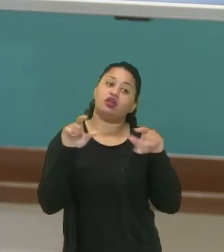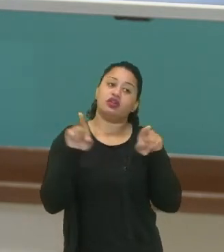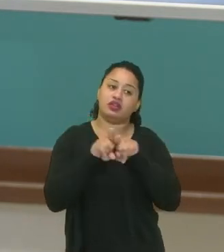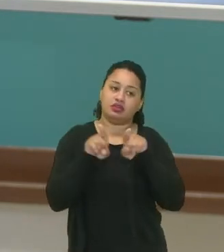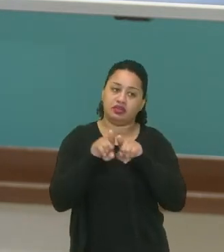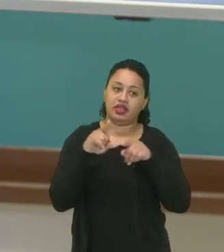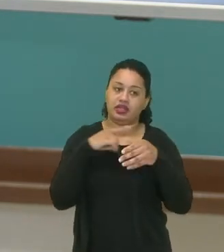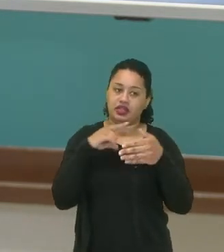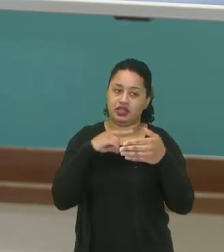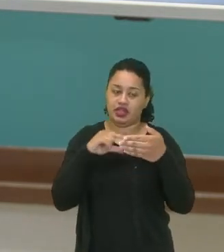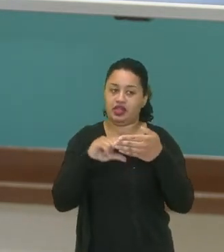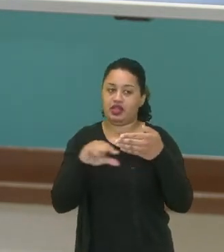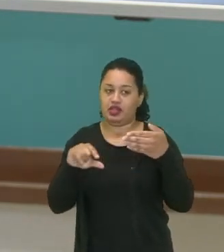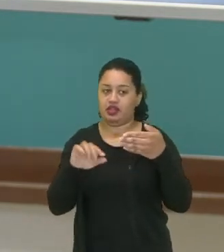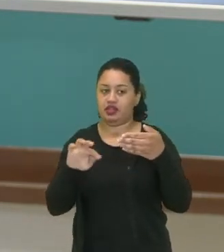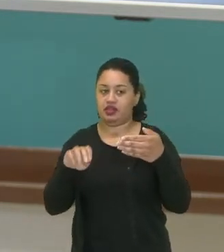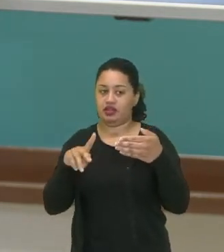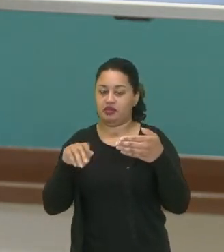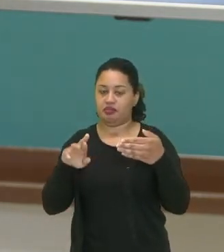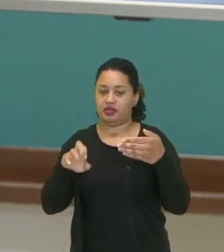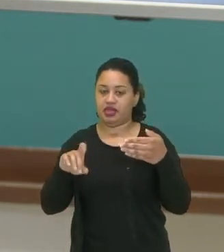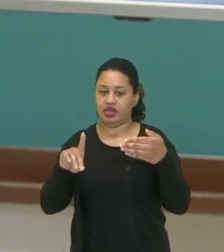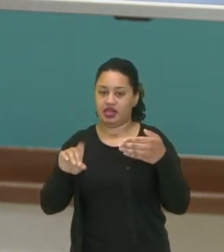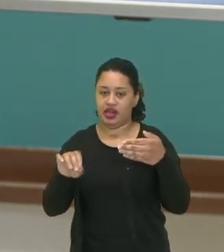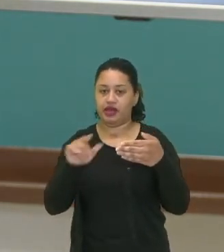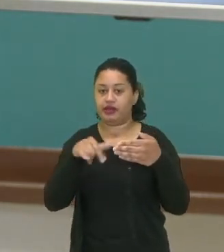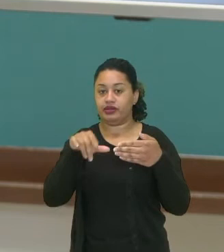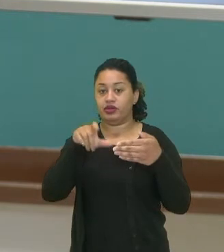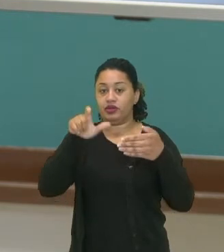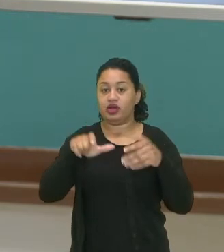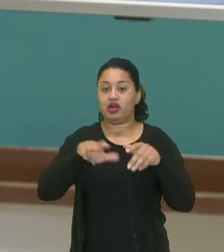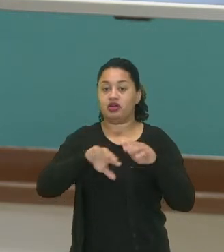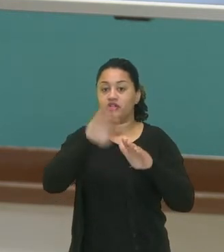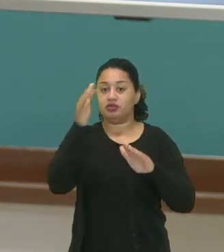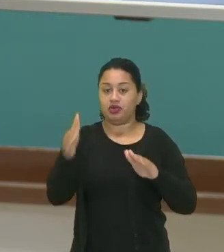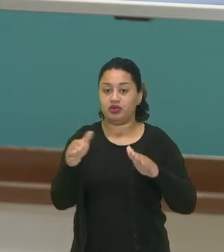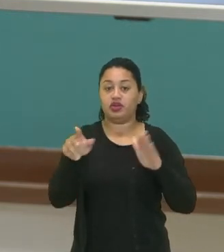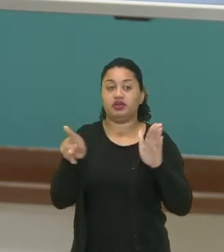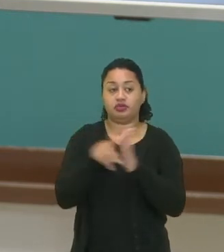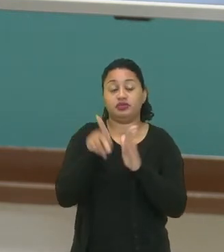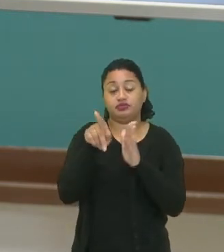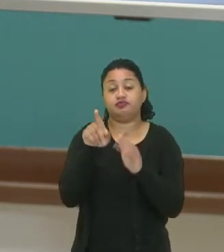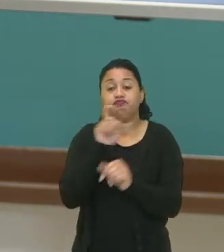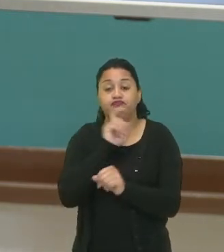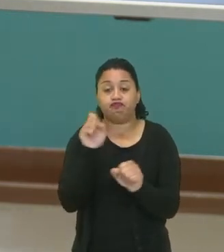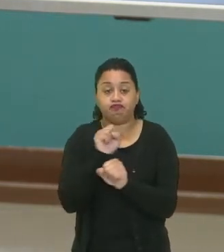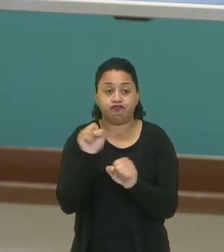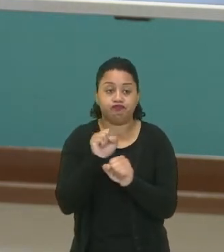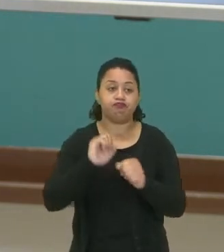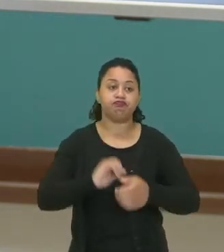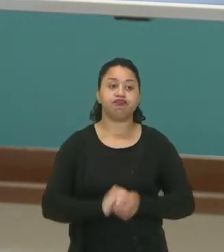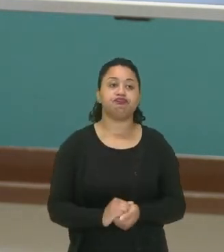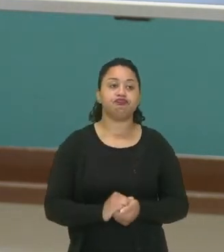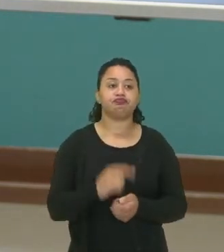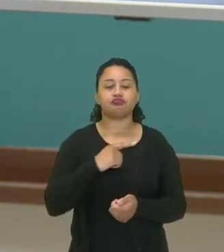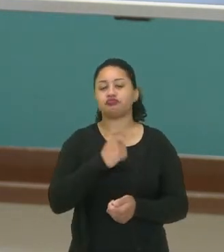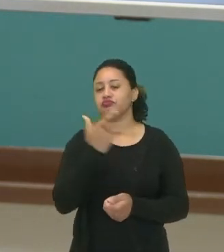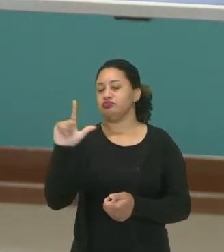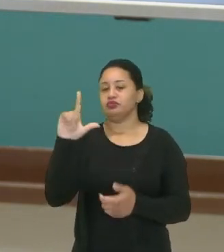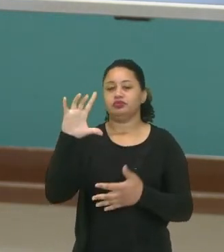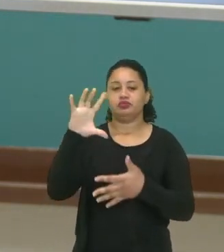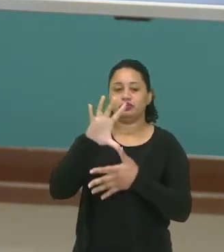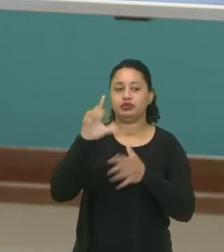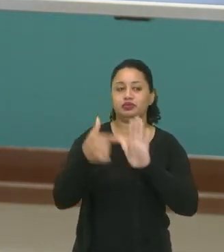temperados e o de montanha, o clima frio. Vamos ver então aí, tá bom? Então aqui temos um outro mapa mostrando então